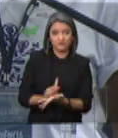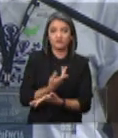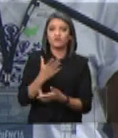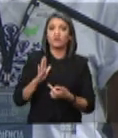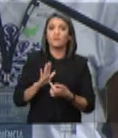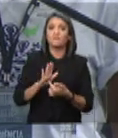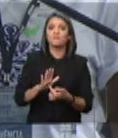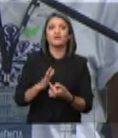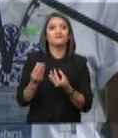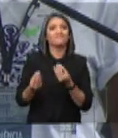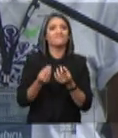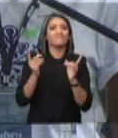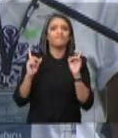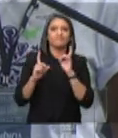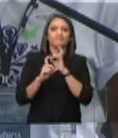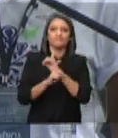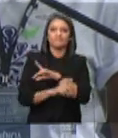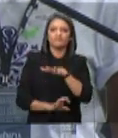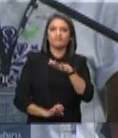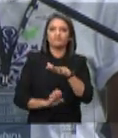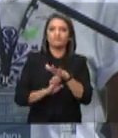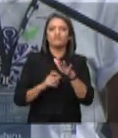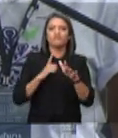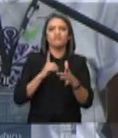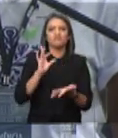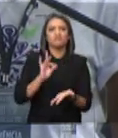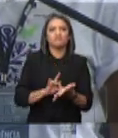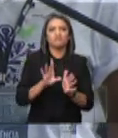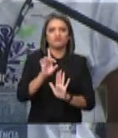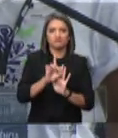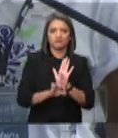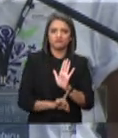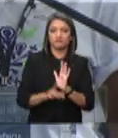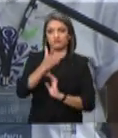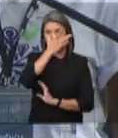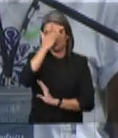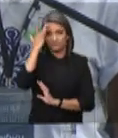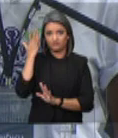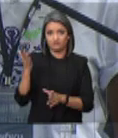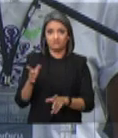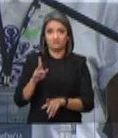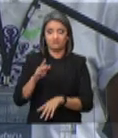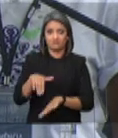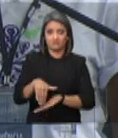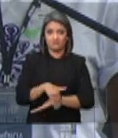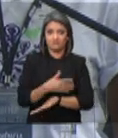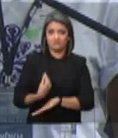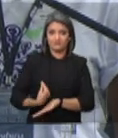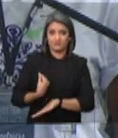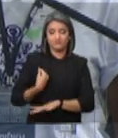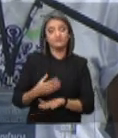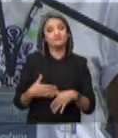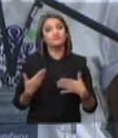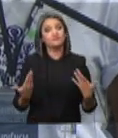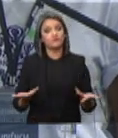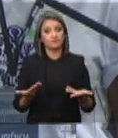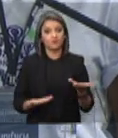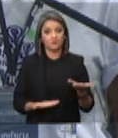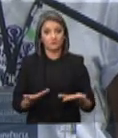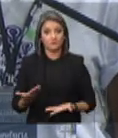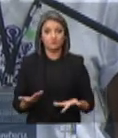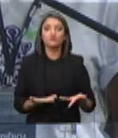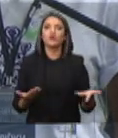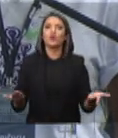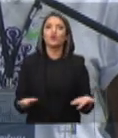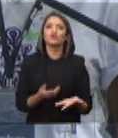a insignificância que o estado imprime a efetivação dos direitos da pessoa e situação de rua logo os serviços que ainda hoje